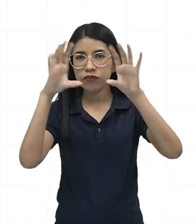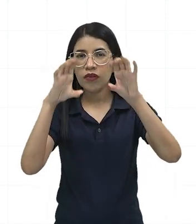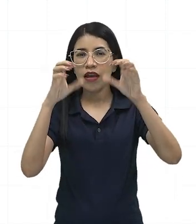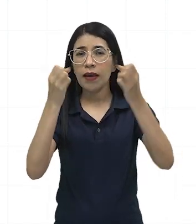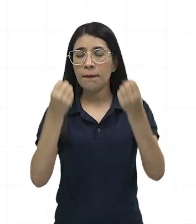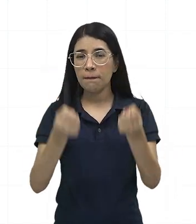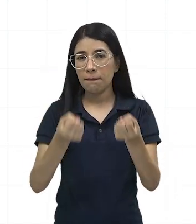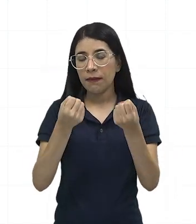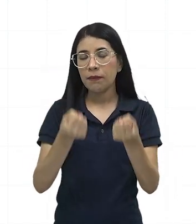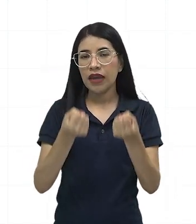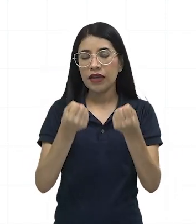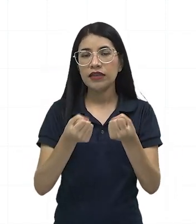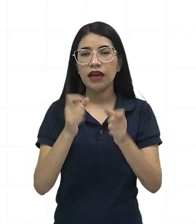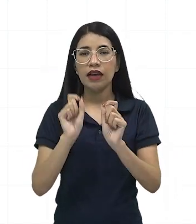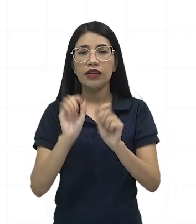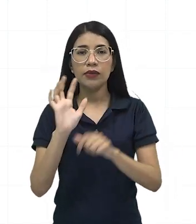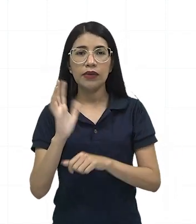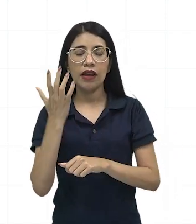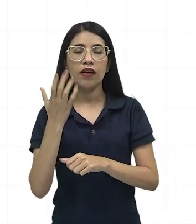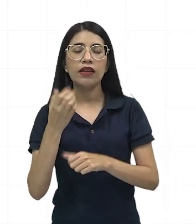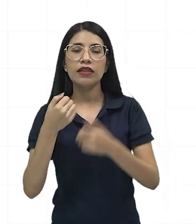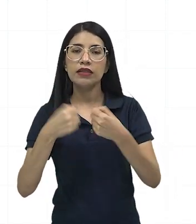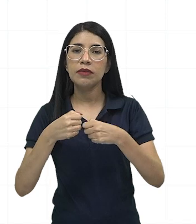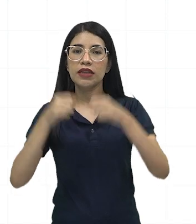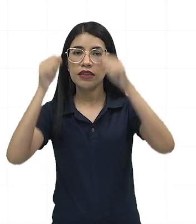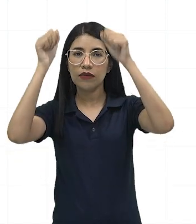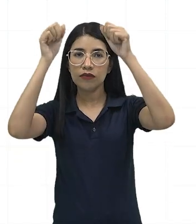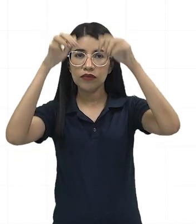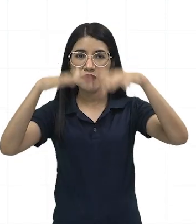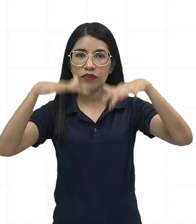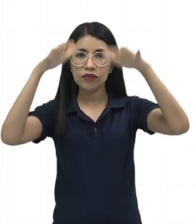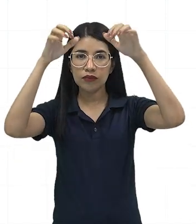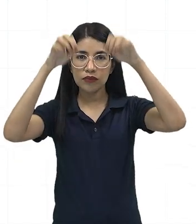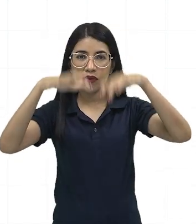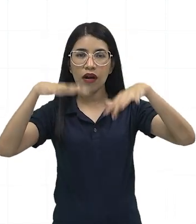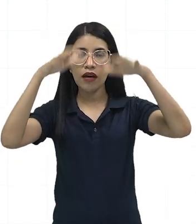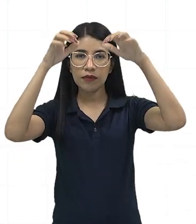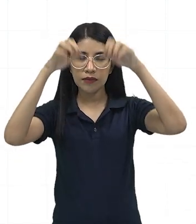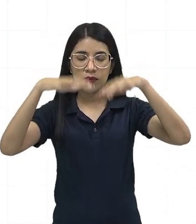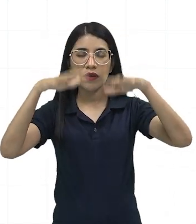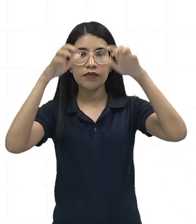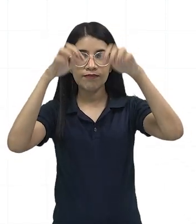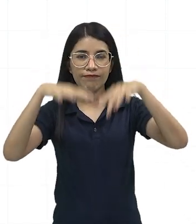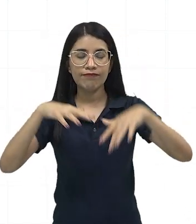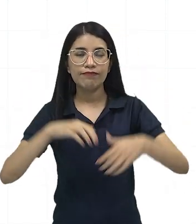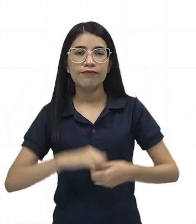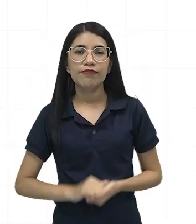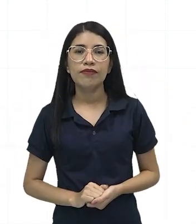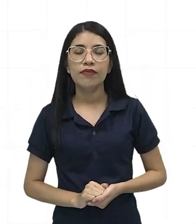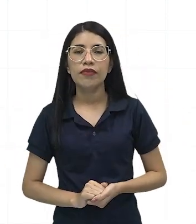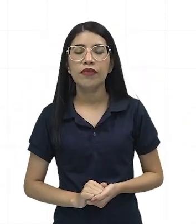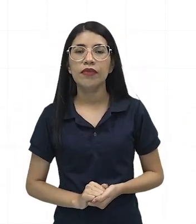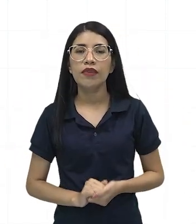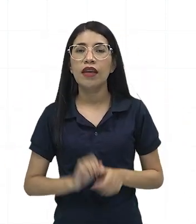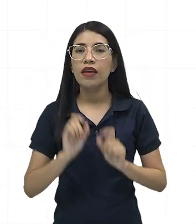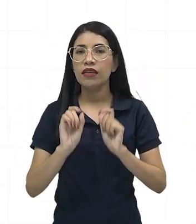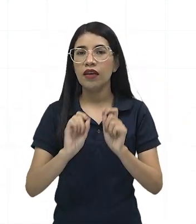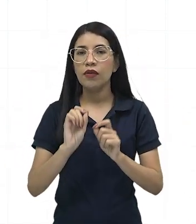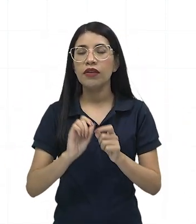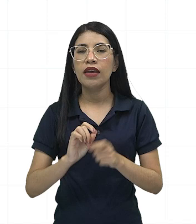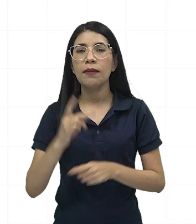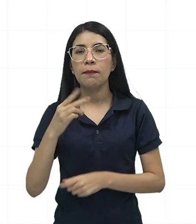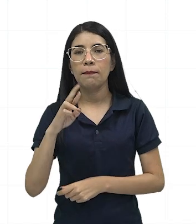tão pesadas que elas precisam liberar essa água em forma de chuva, que é o que a gente chama